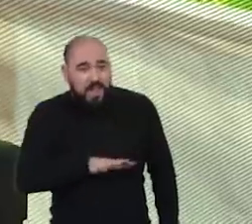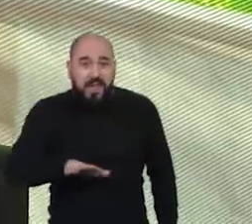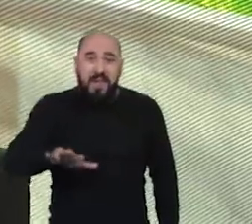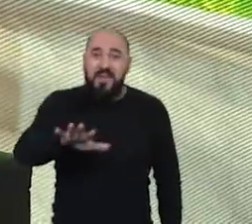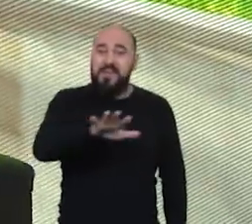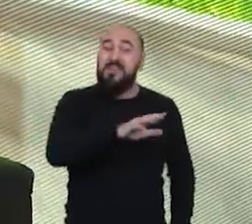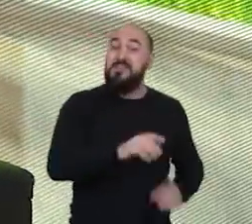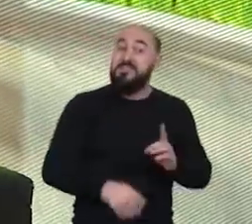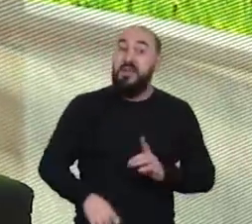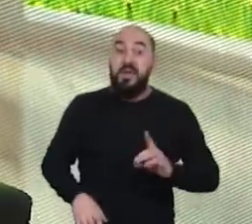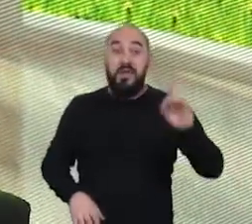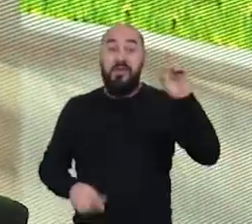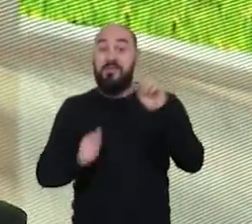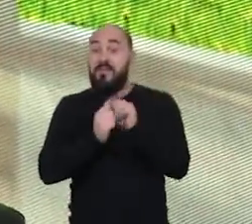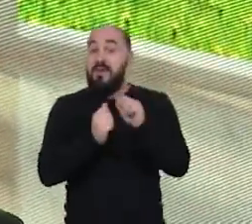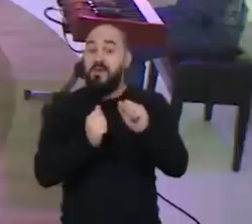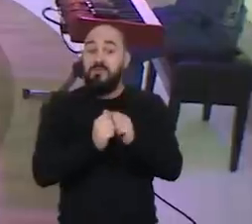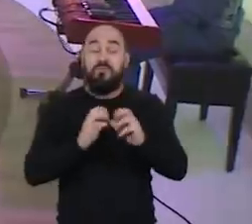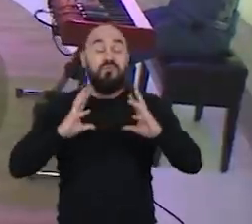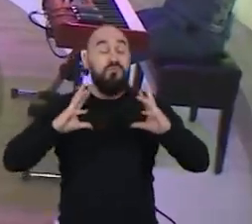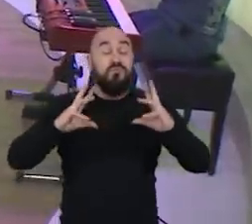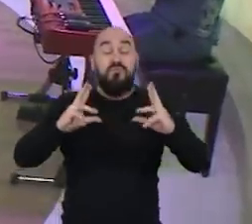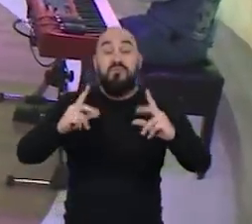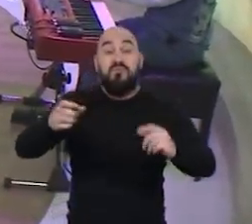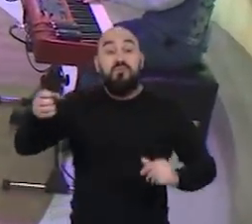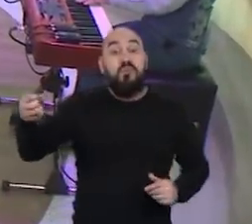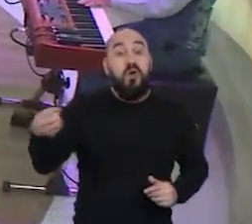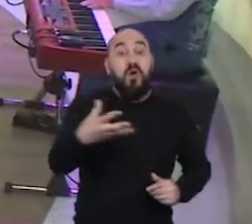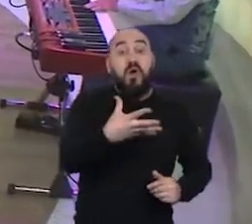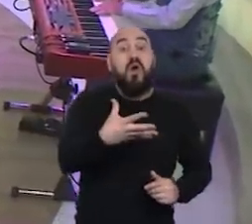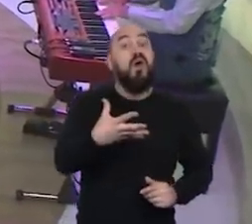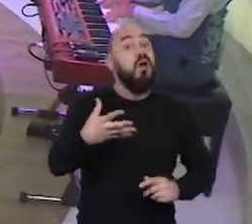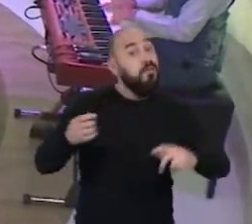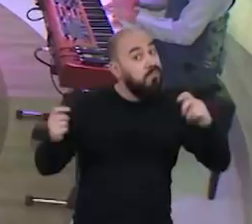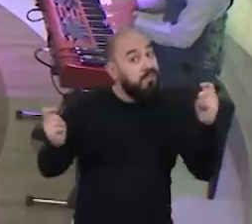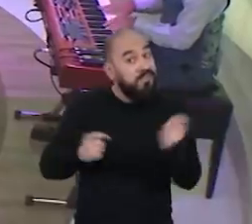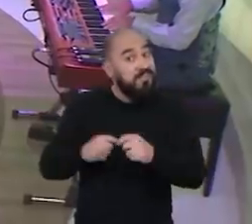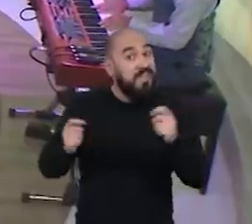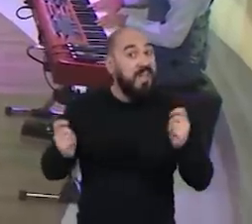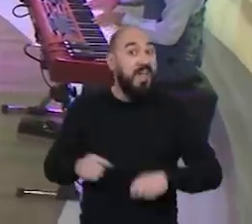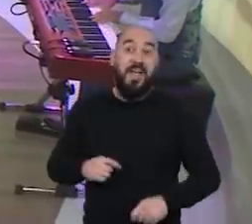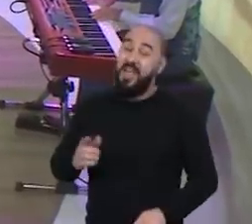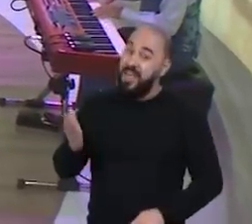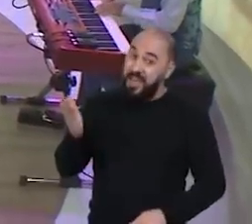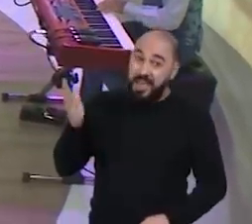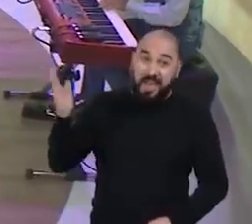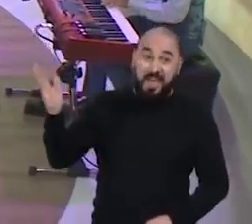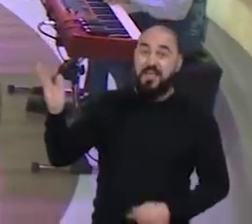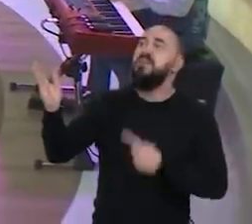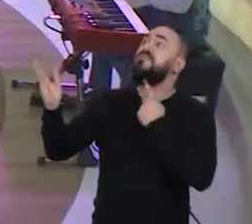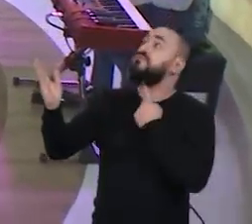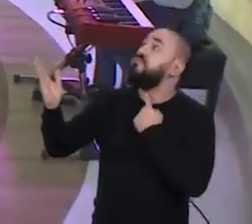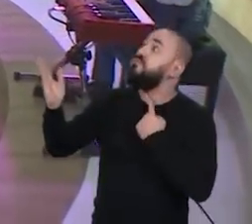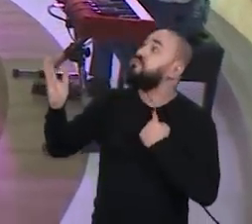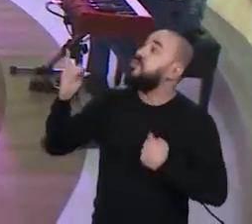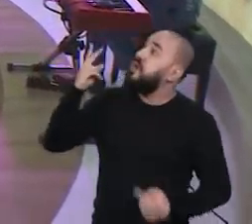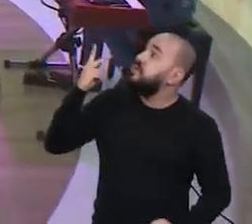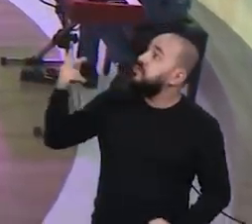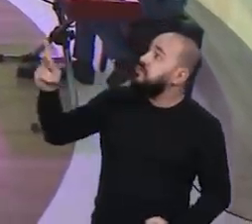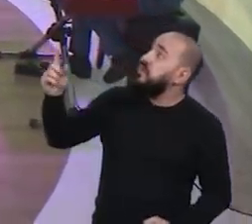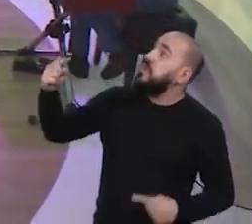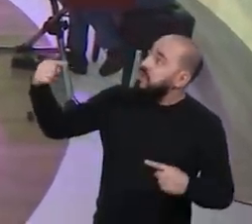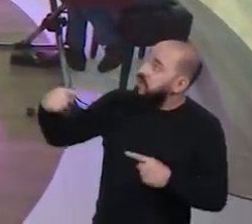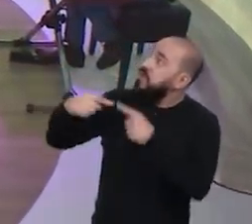Deus faz tudo novo, de novo, se for do seu